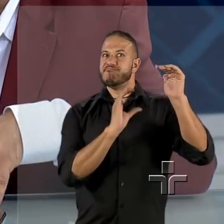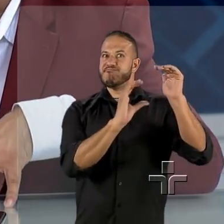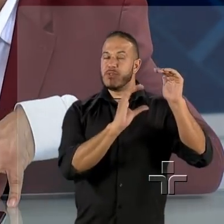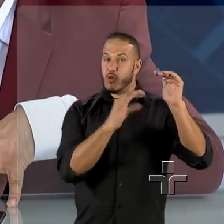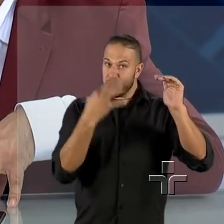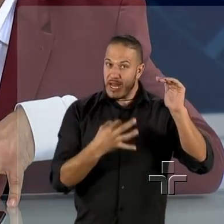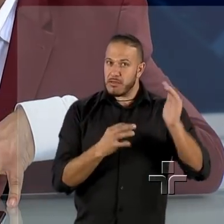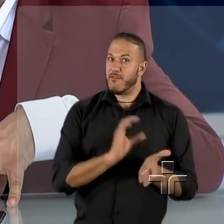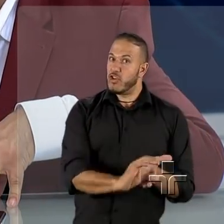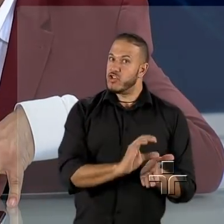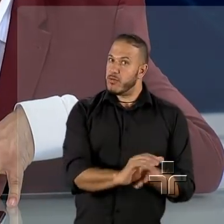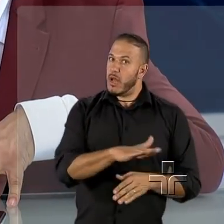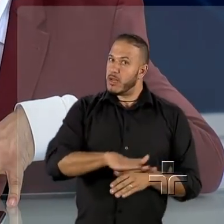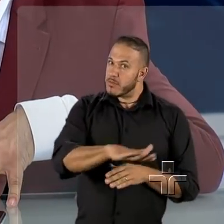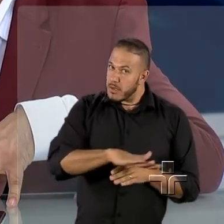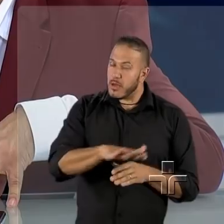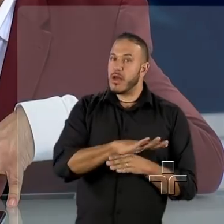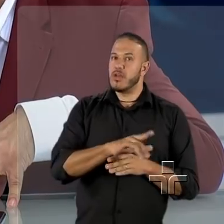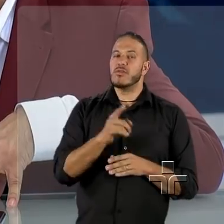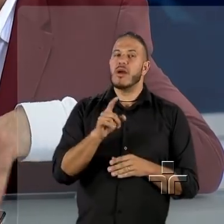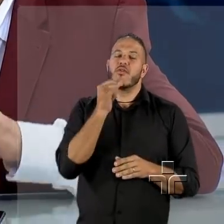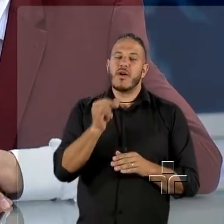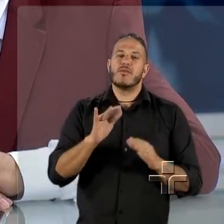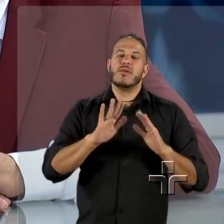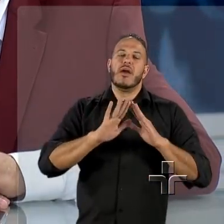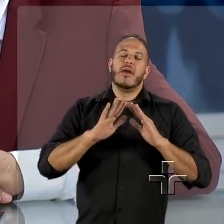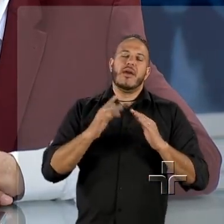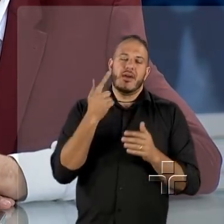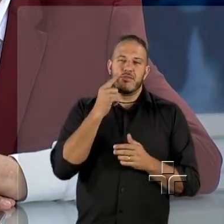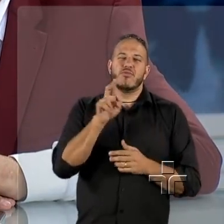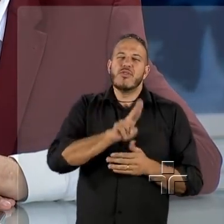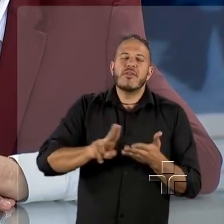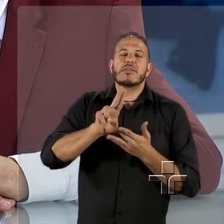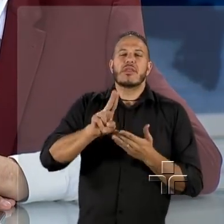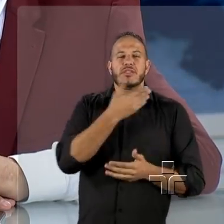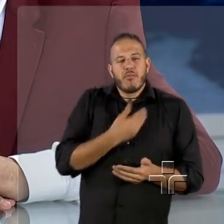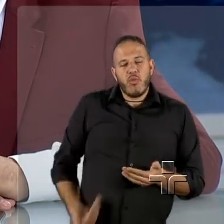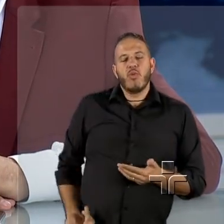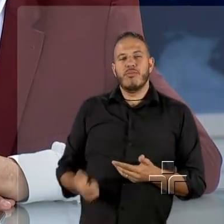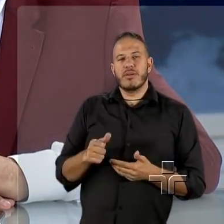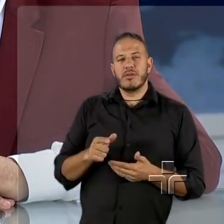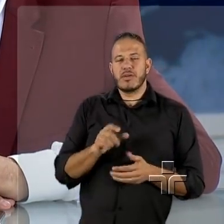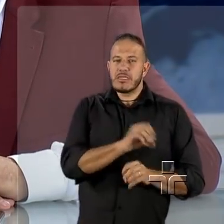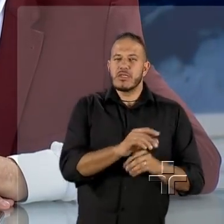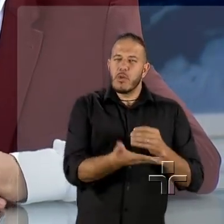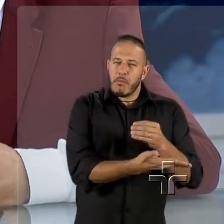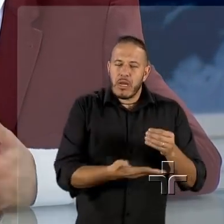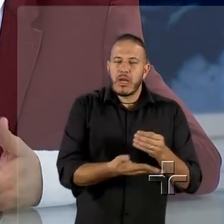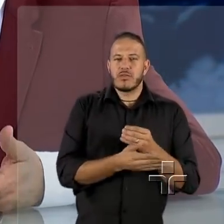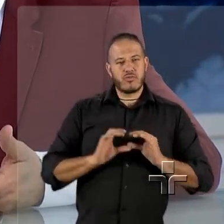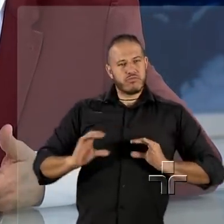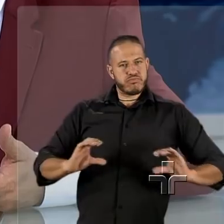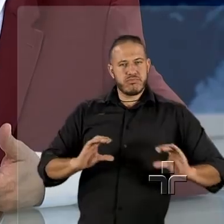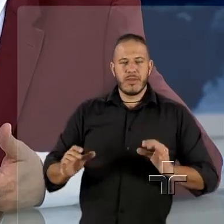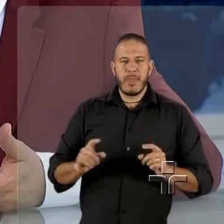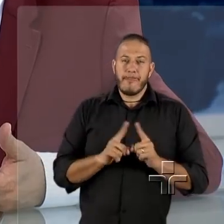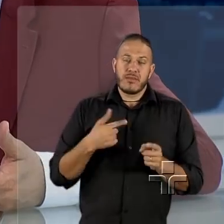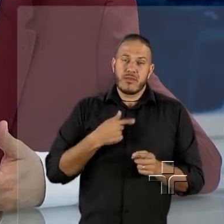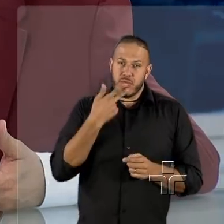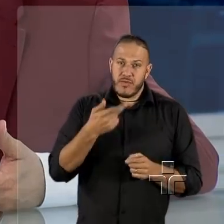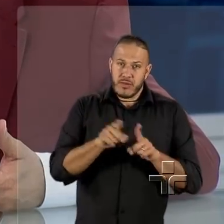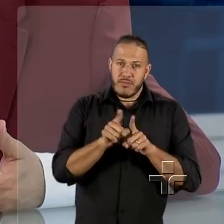ensino público. É uma quantidade notável de gente ajudando o poder público, que é bastante frágil